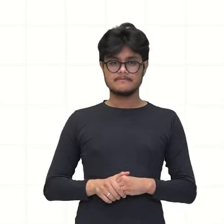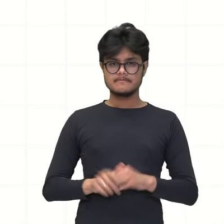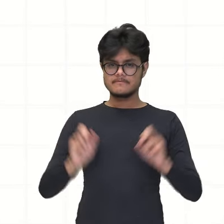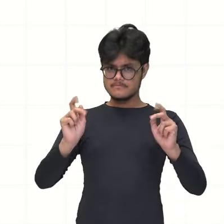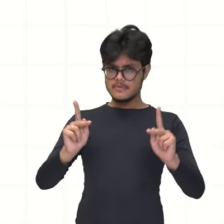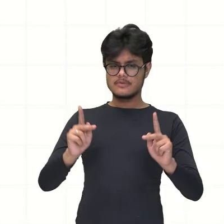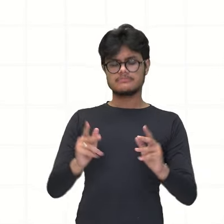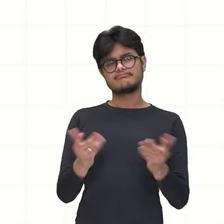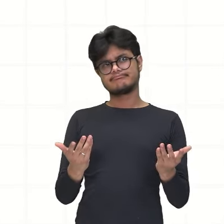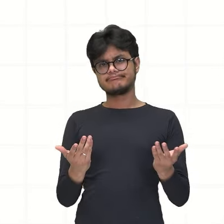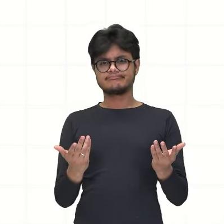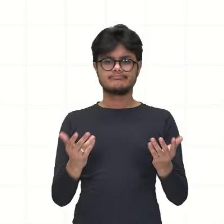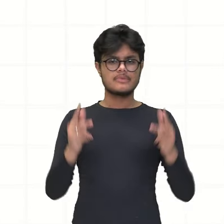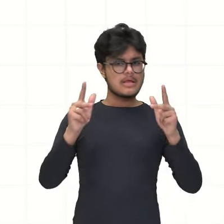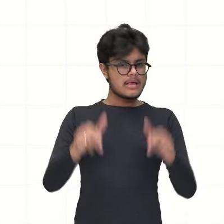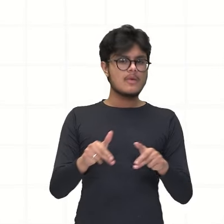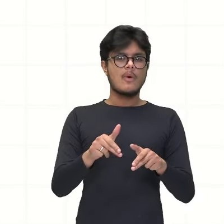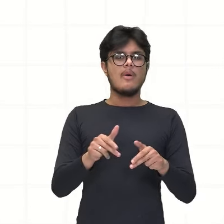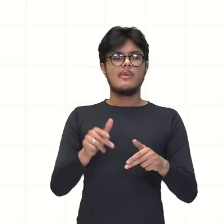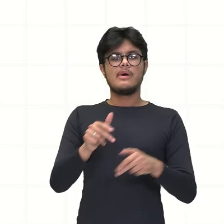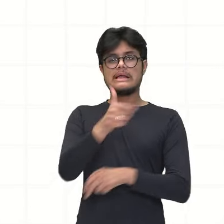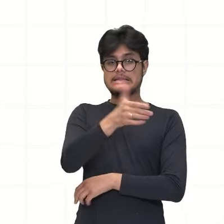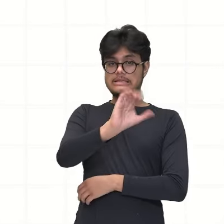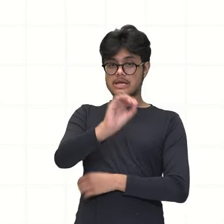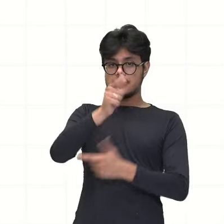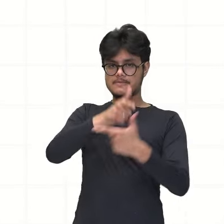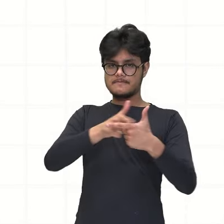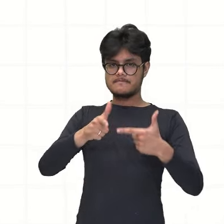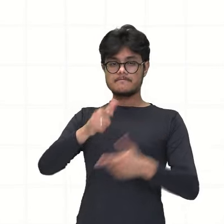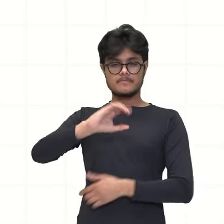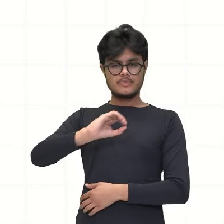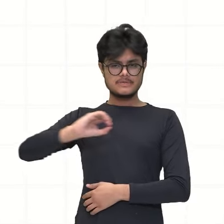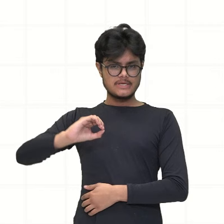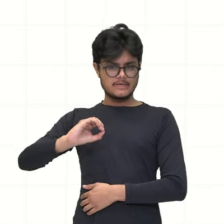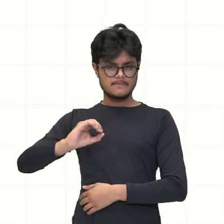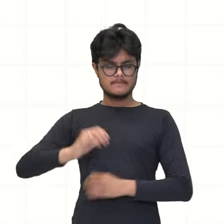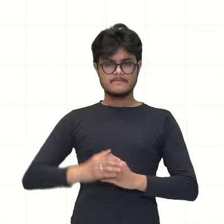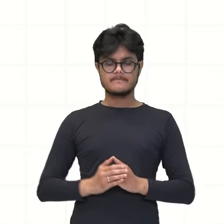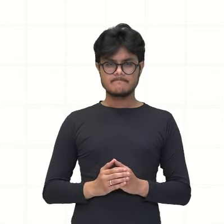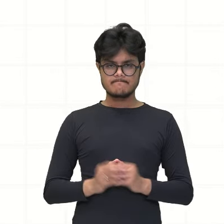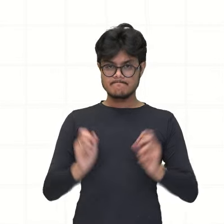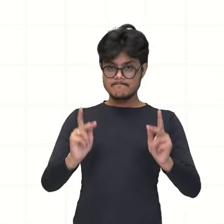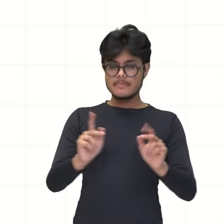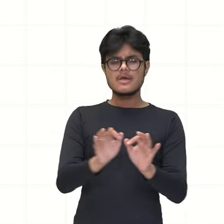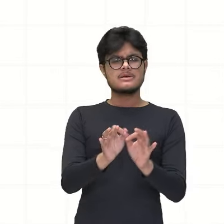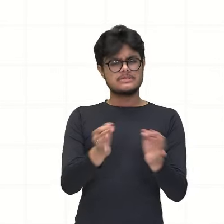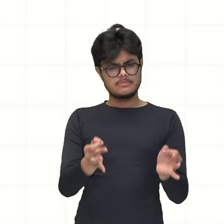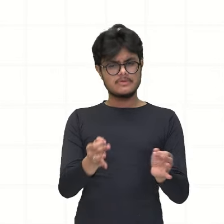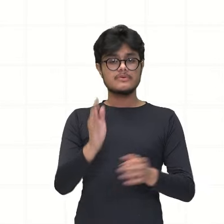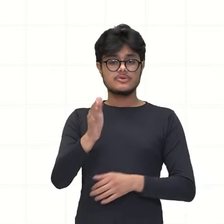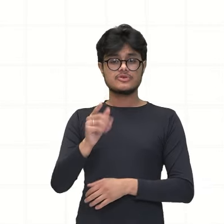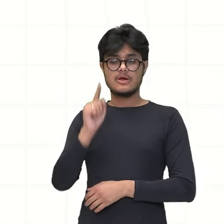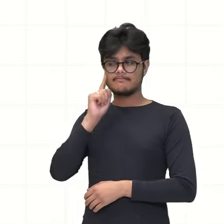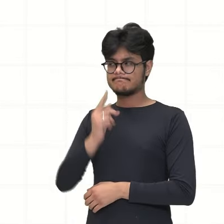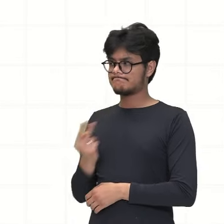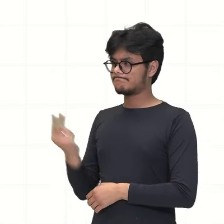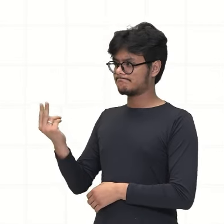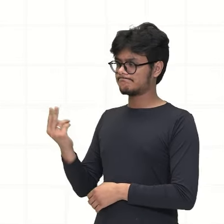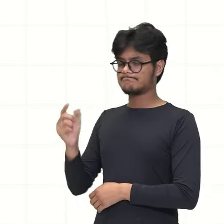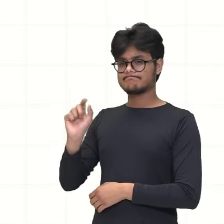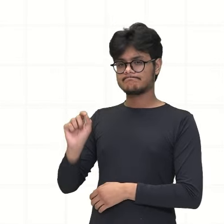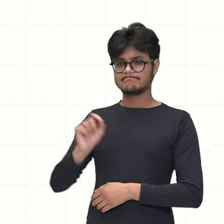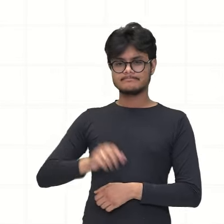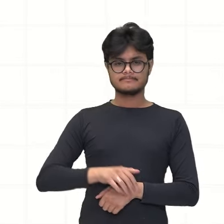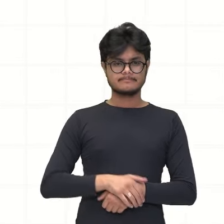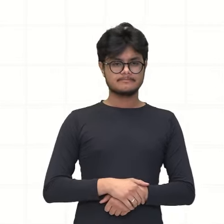10%, que é a mesma coisa que 10 sobre 100, beleza? E aí, simplificando já aqui esse 100 com esse 100,